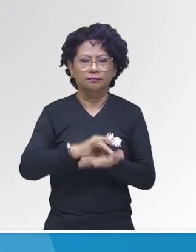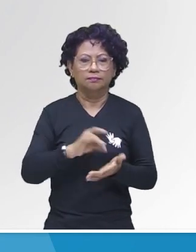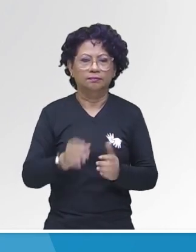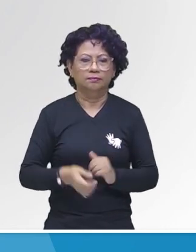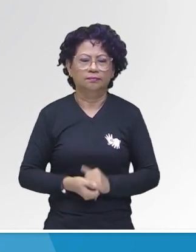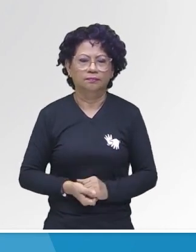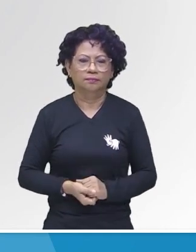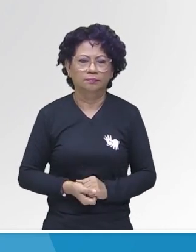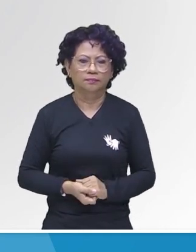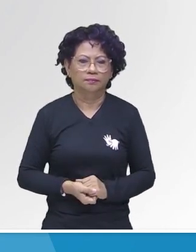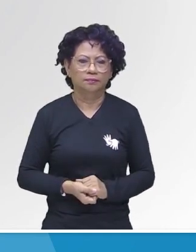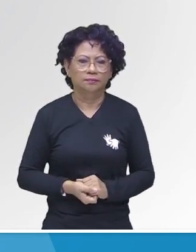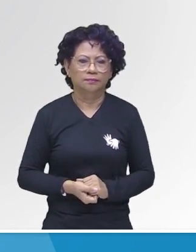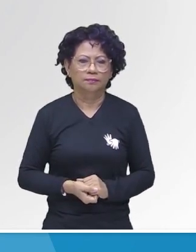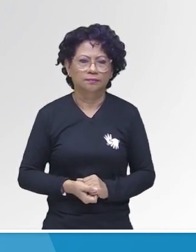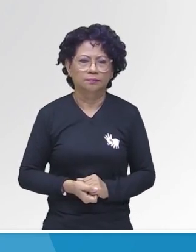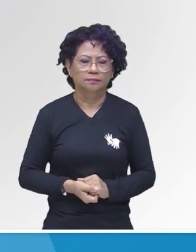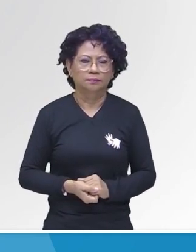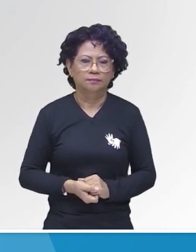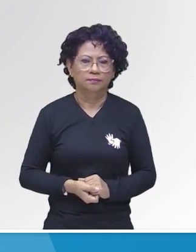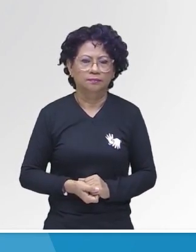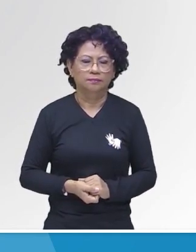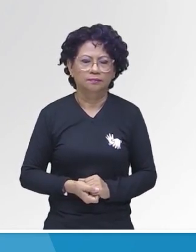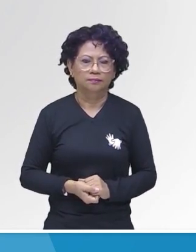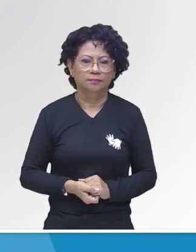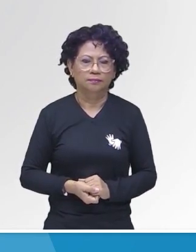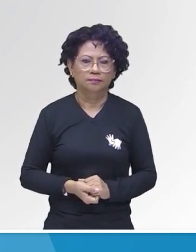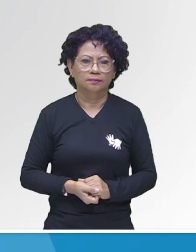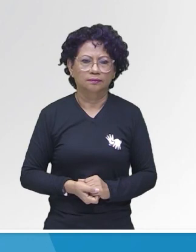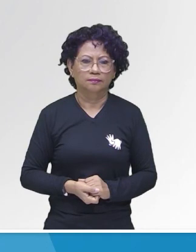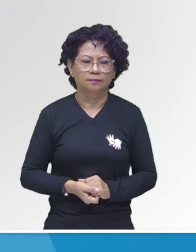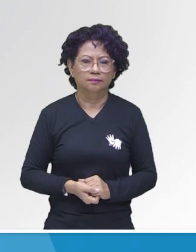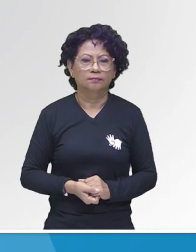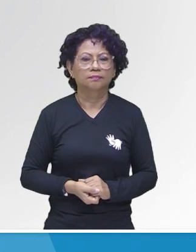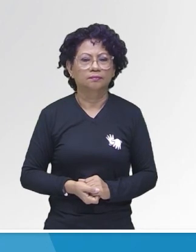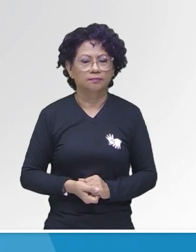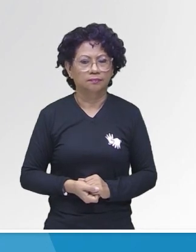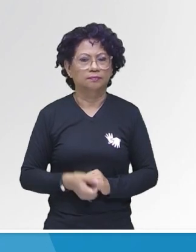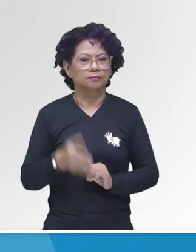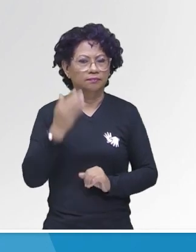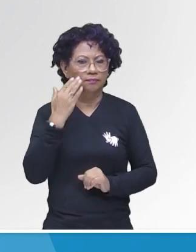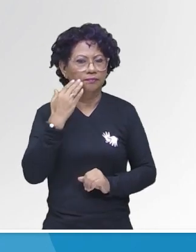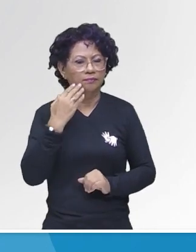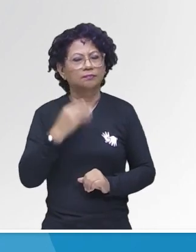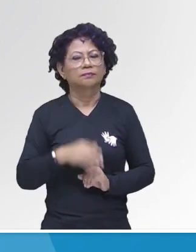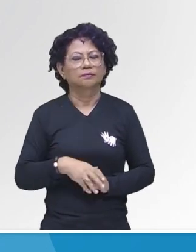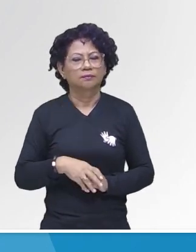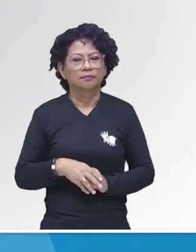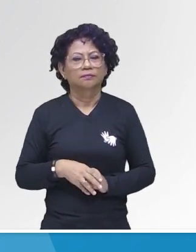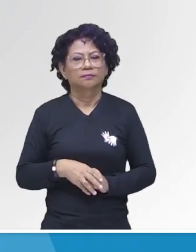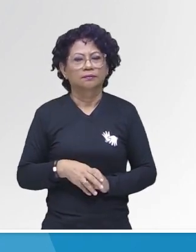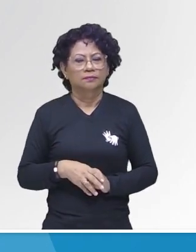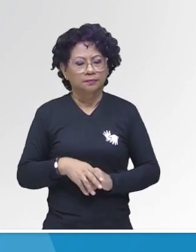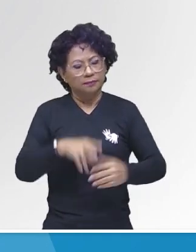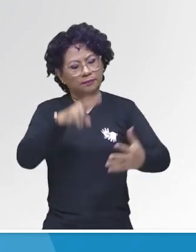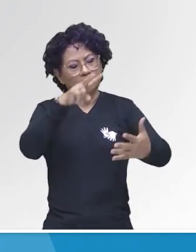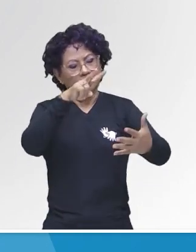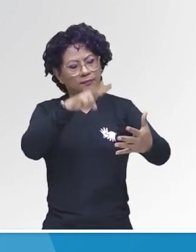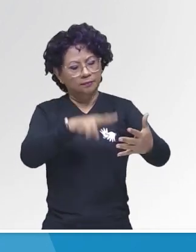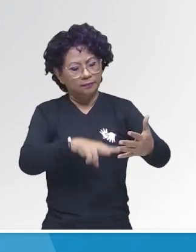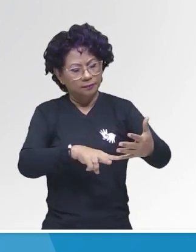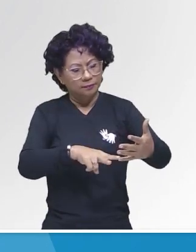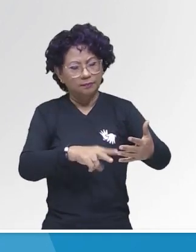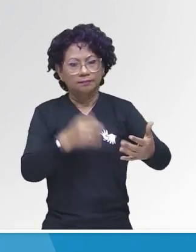item verdadeiro, tá bom? Fazendo essa análise, então, a gente conseguiu verificar